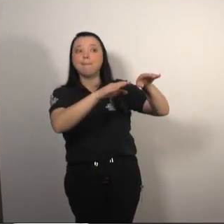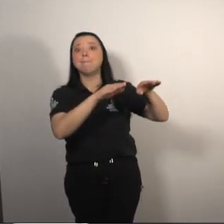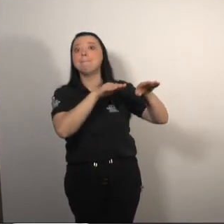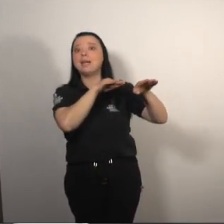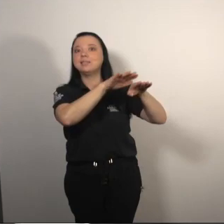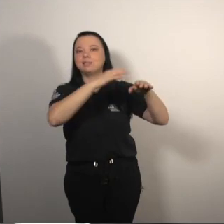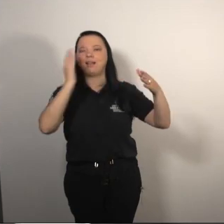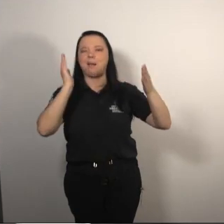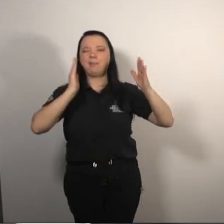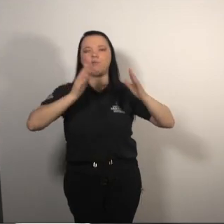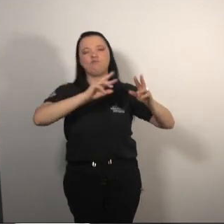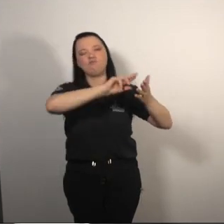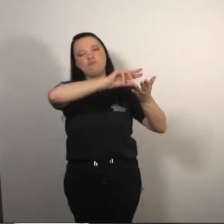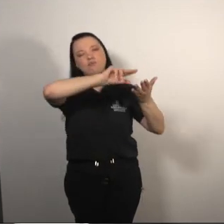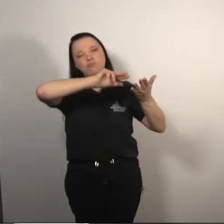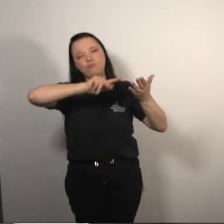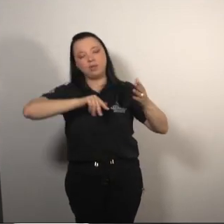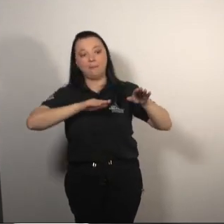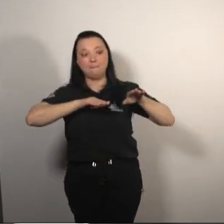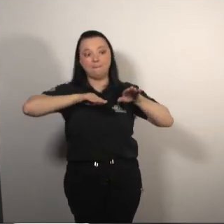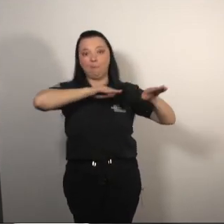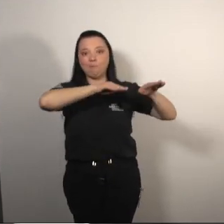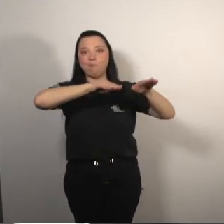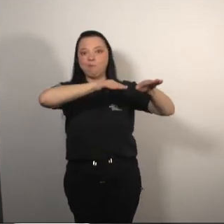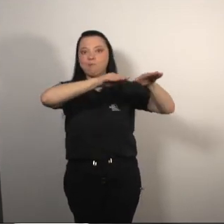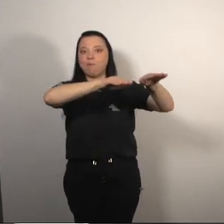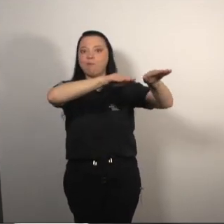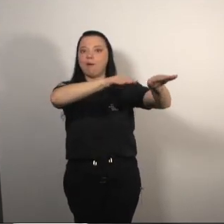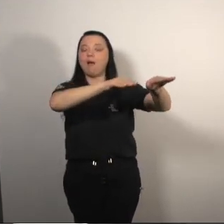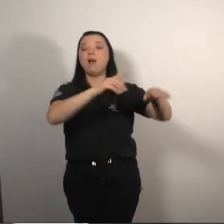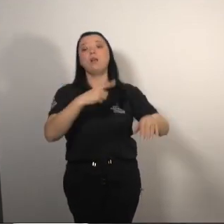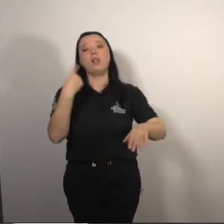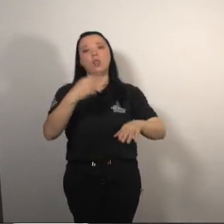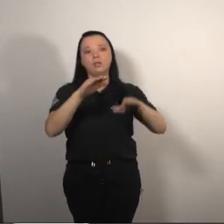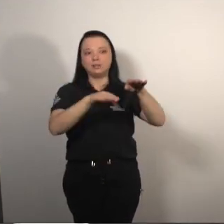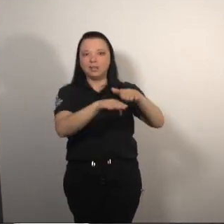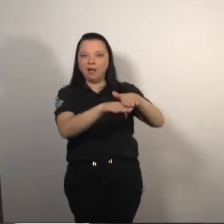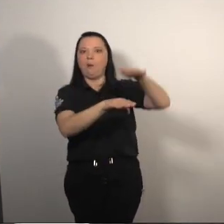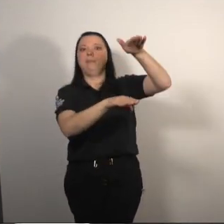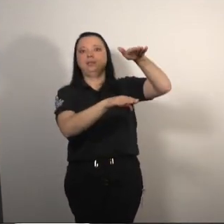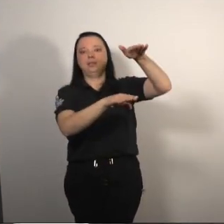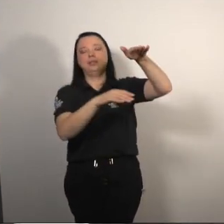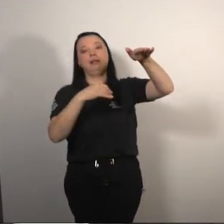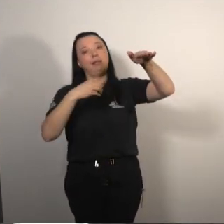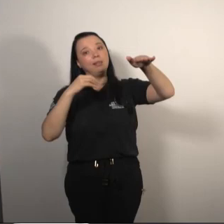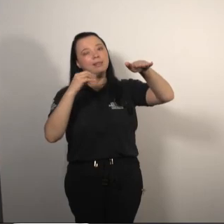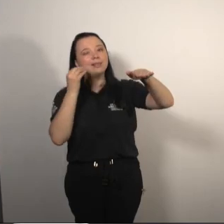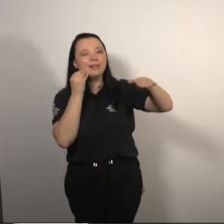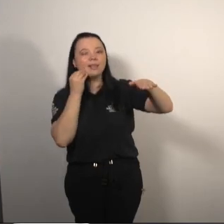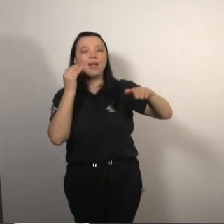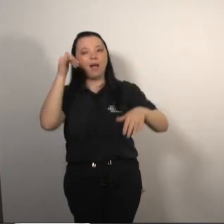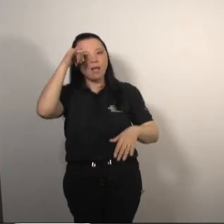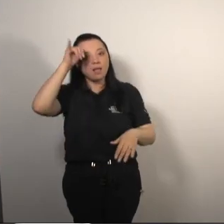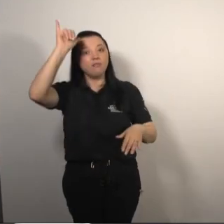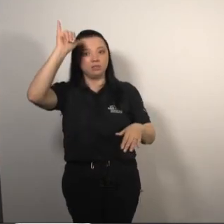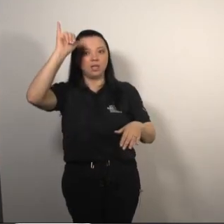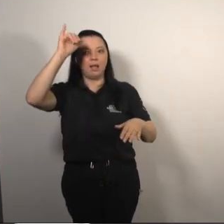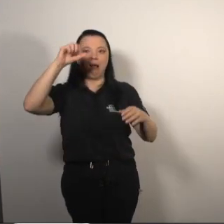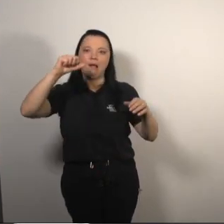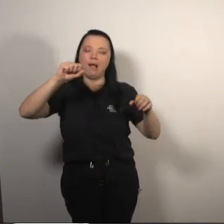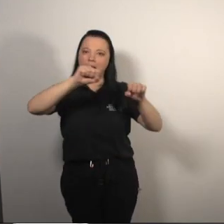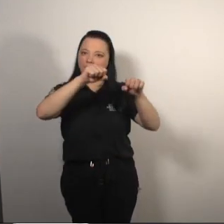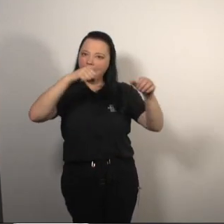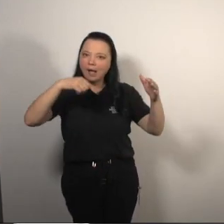caminhão. A gente está aumentando o gabarito para tentar evitar. Ainda assim, eu acho que foi essa semana que nós tivemos mais